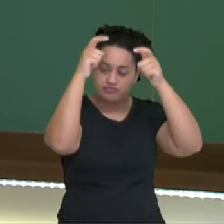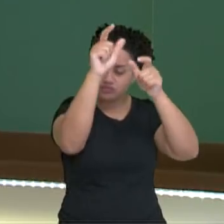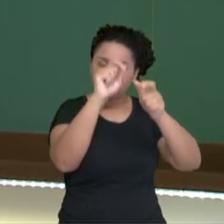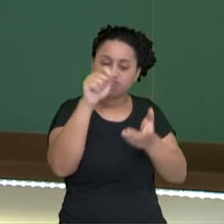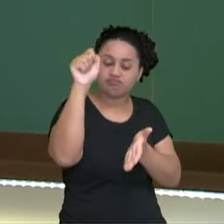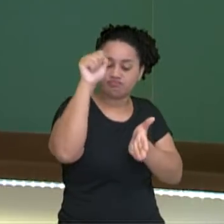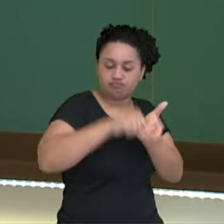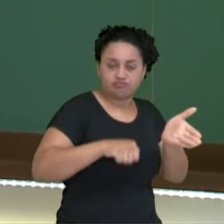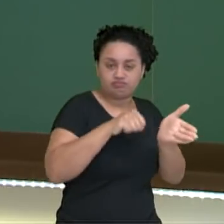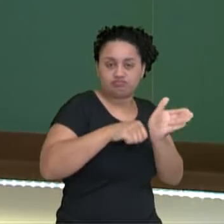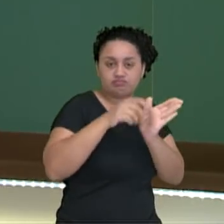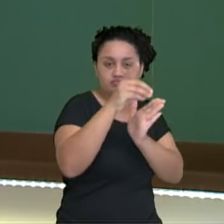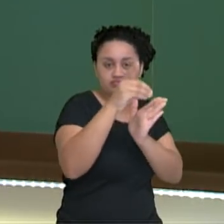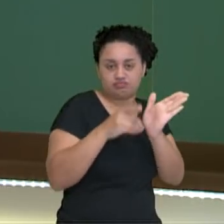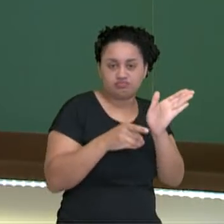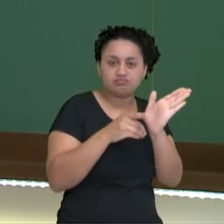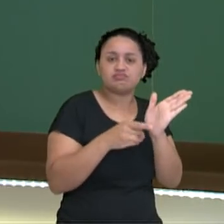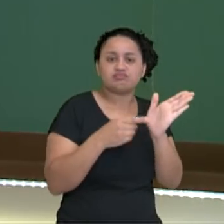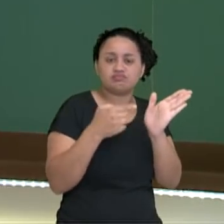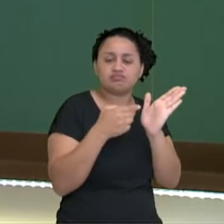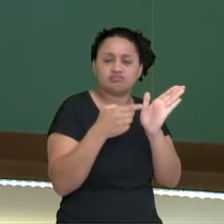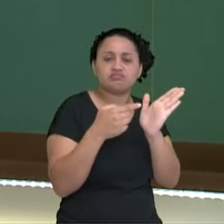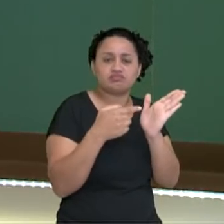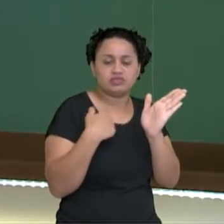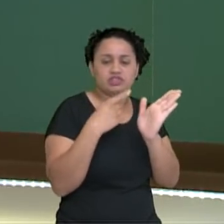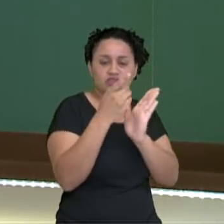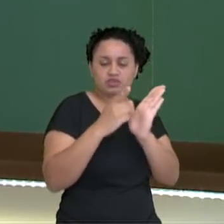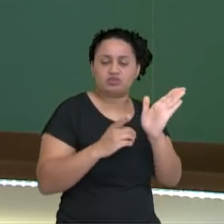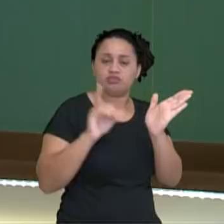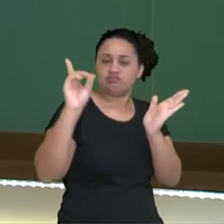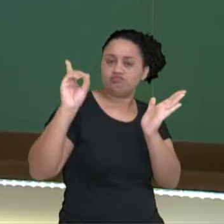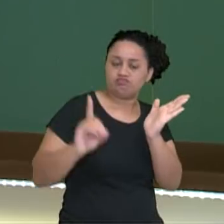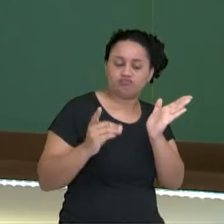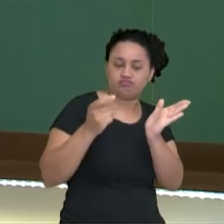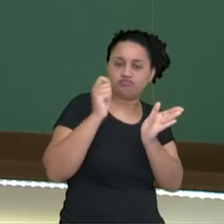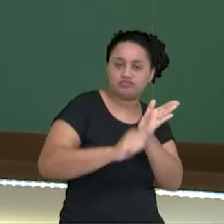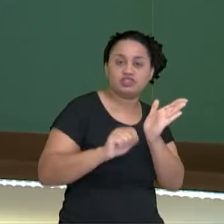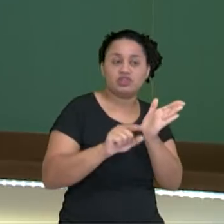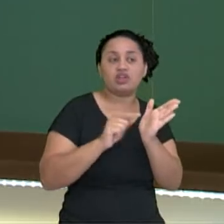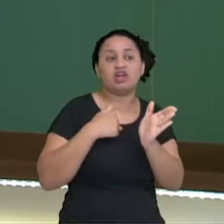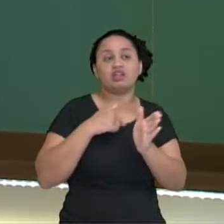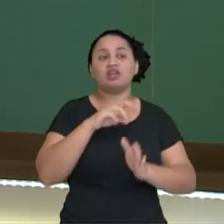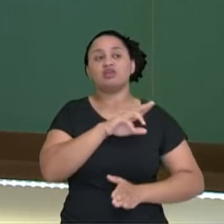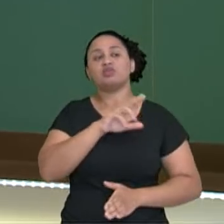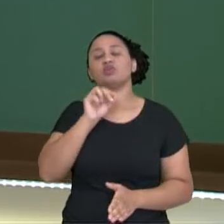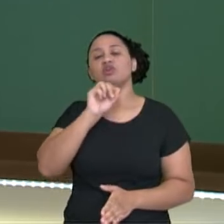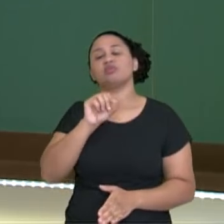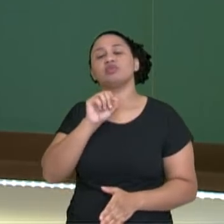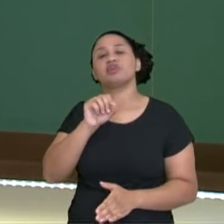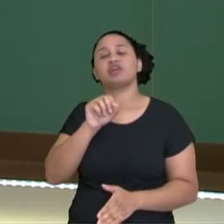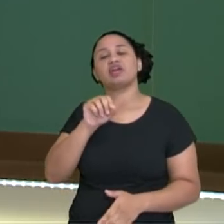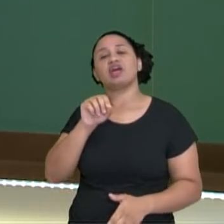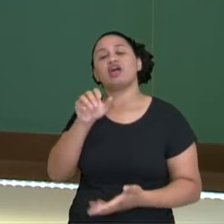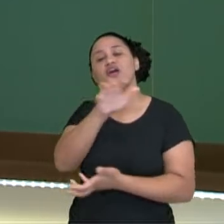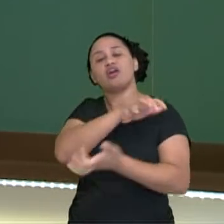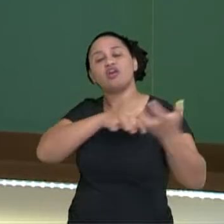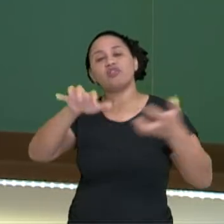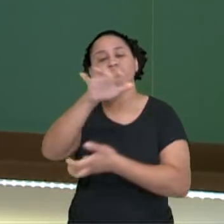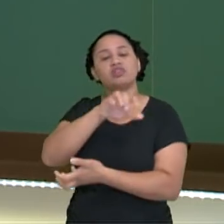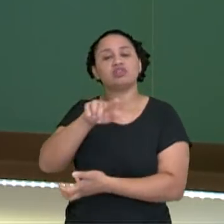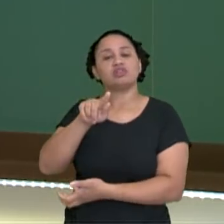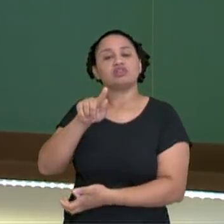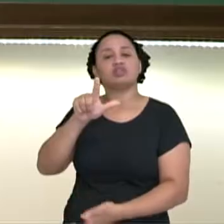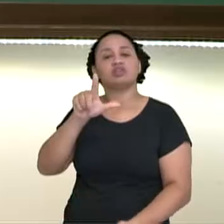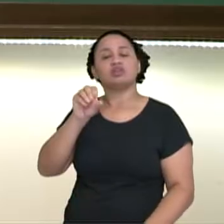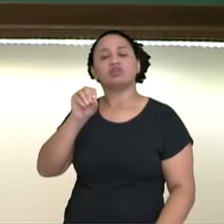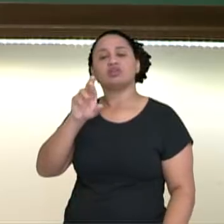a assinar essa chamada Declaração de Direitos, ela vai ser chamada de Revolução Gloriosa. Mas